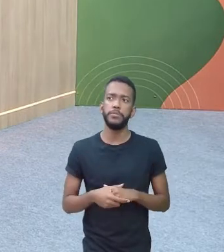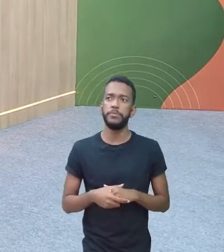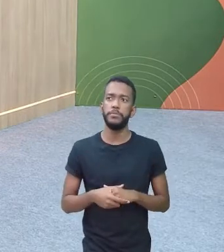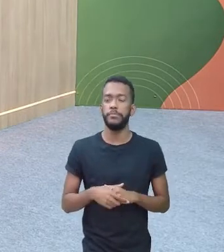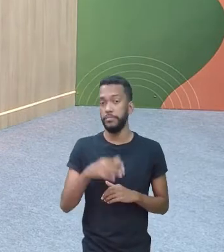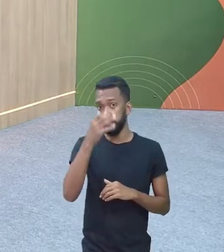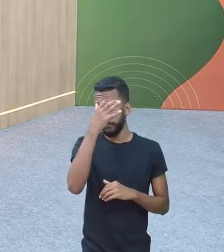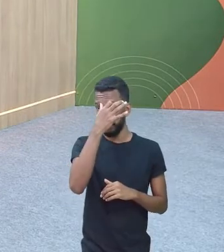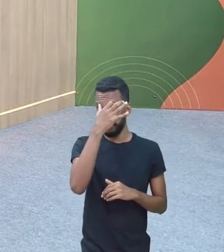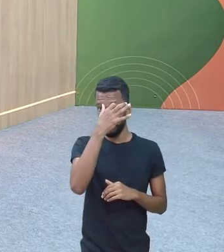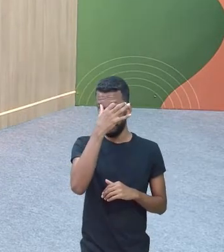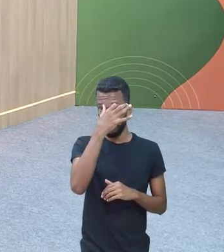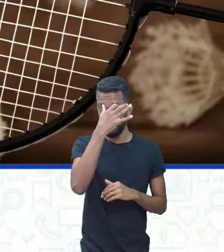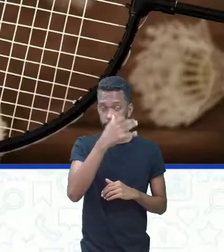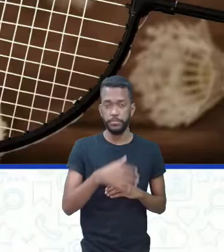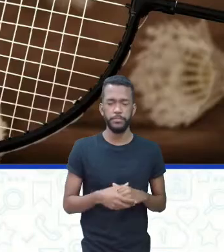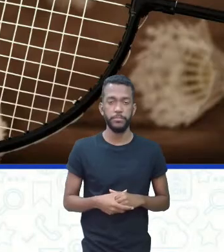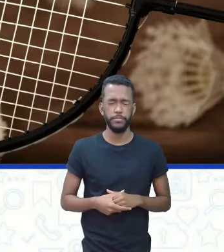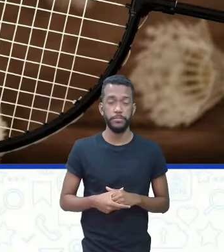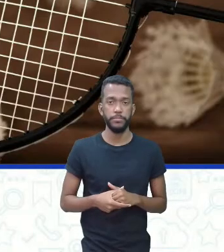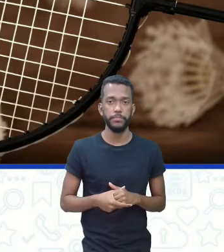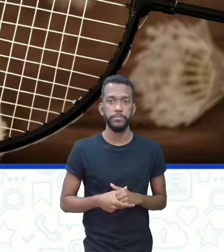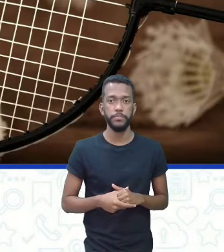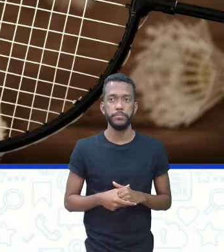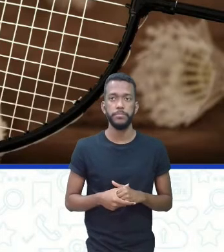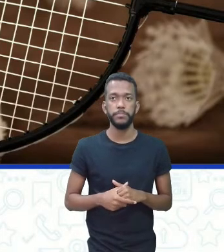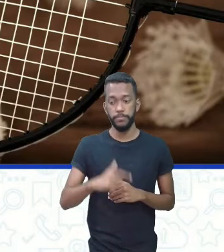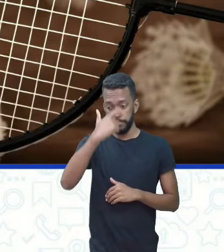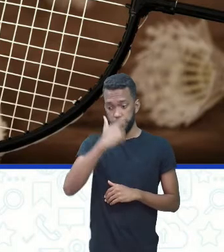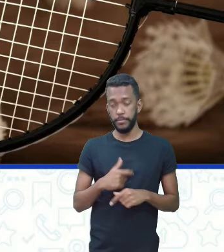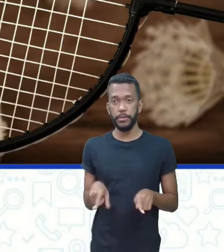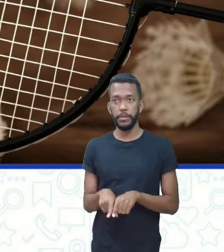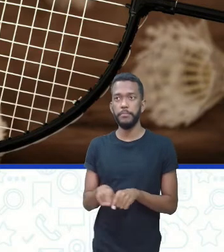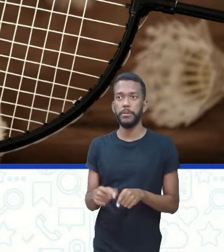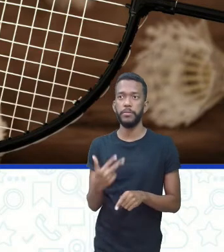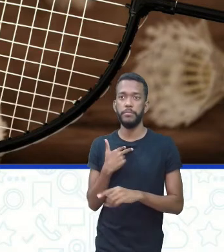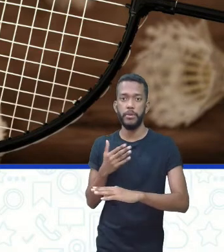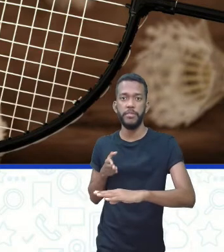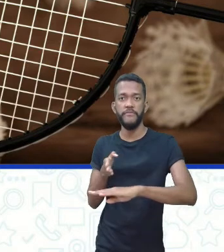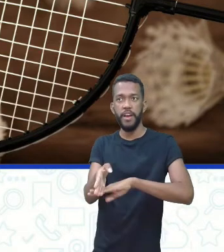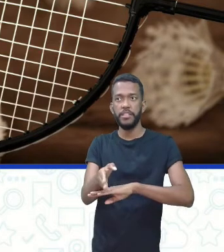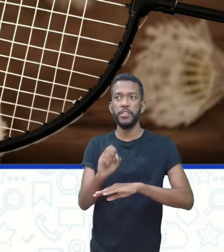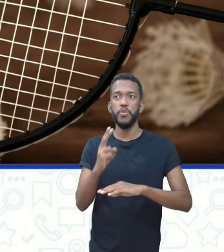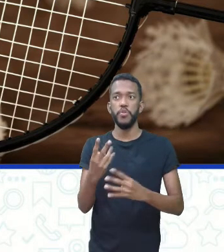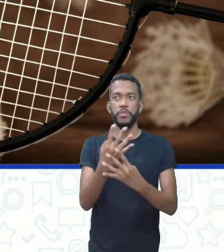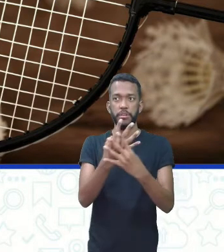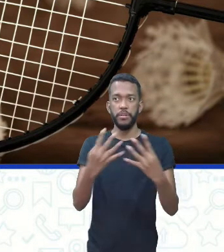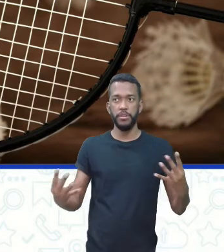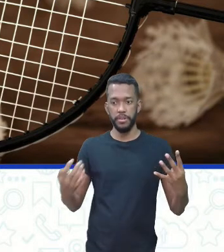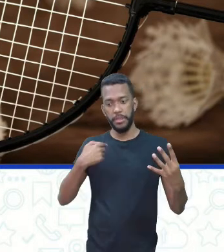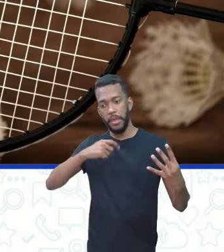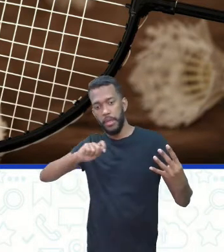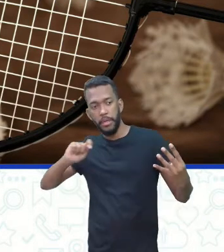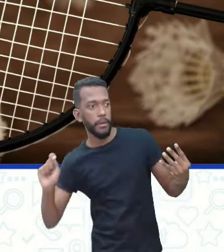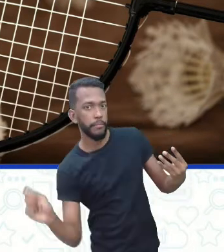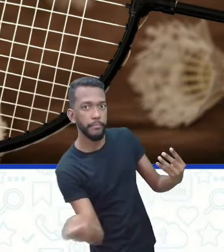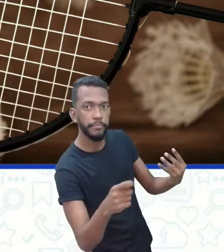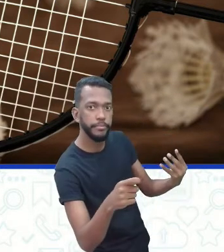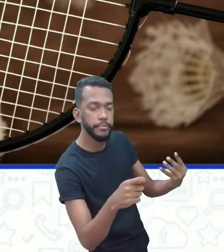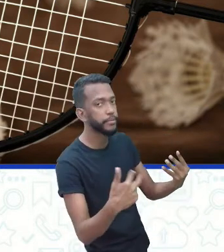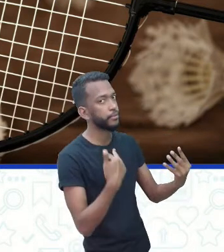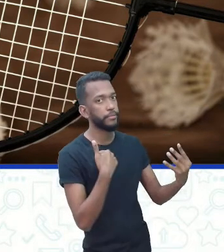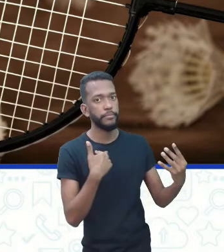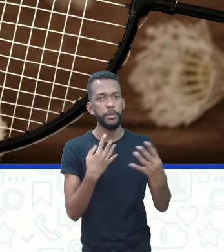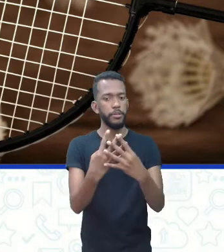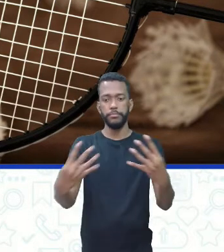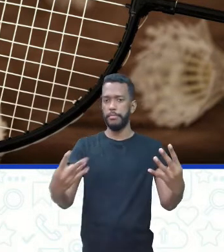Certo? O jogador também não pode invadir ou acertar a peteca pegando ela do outro lado, né? Tá do outro